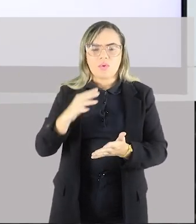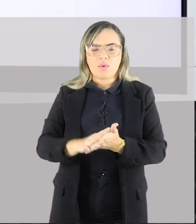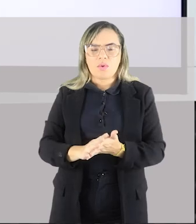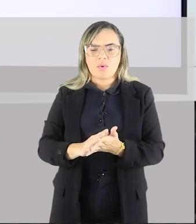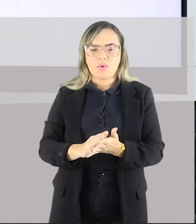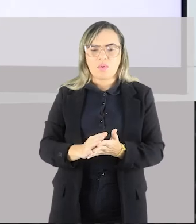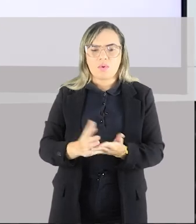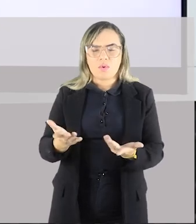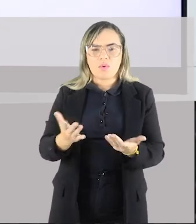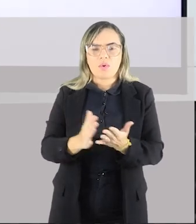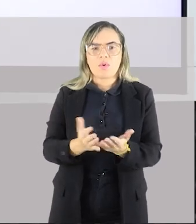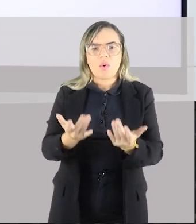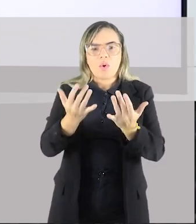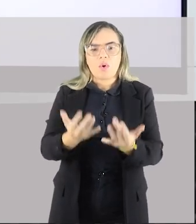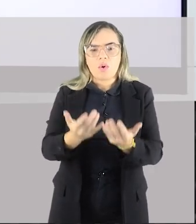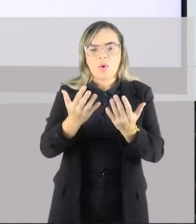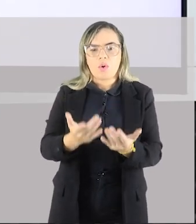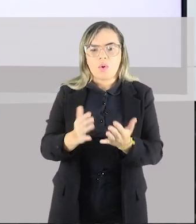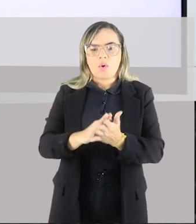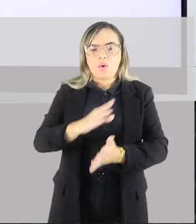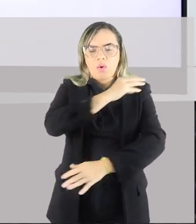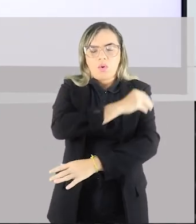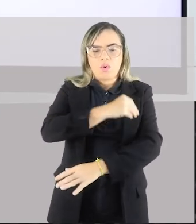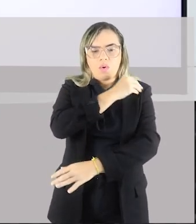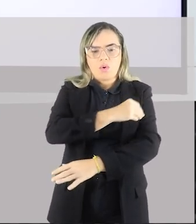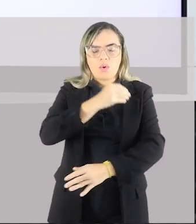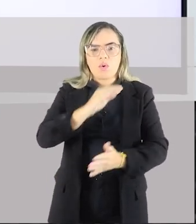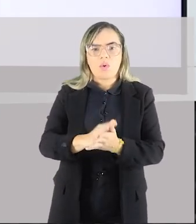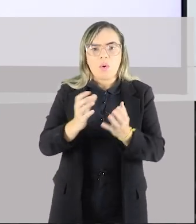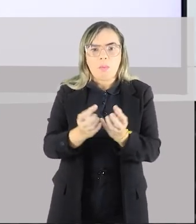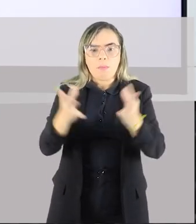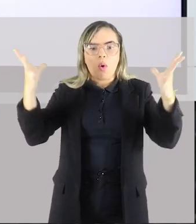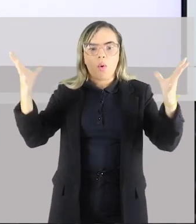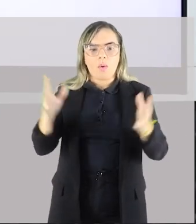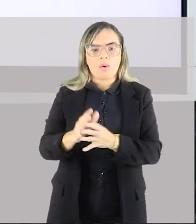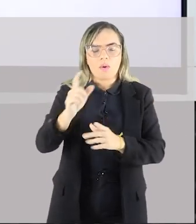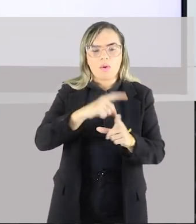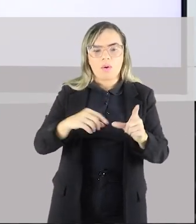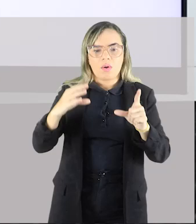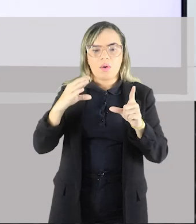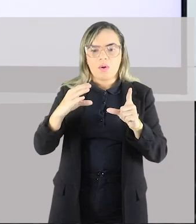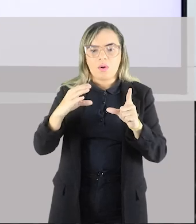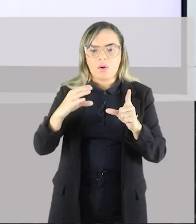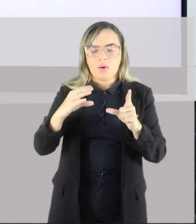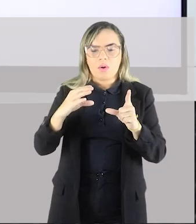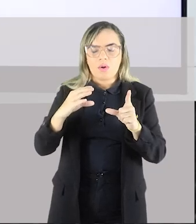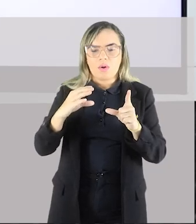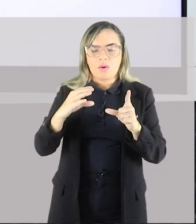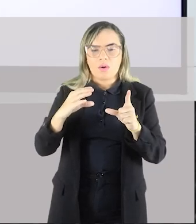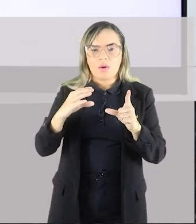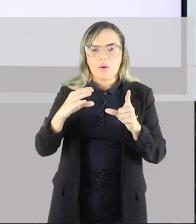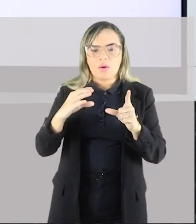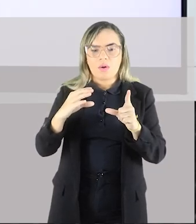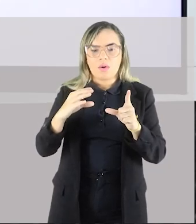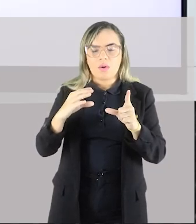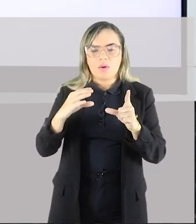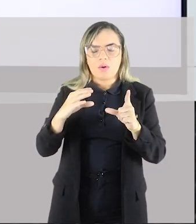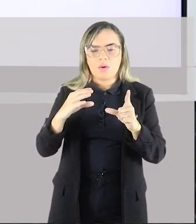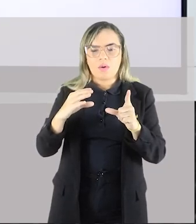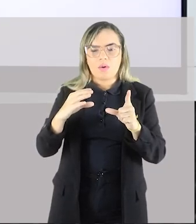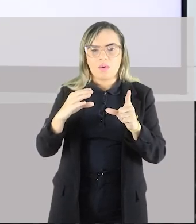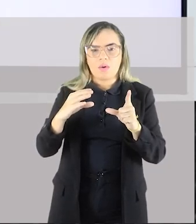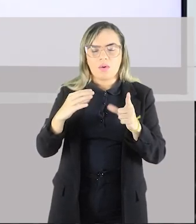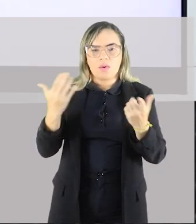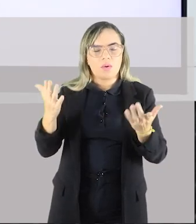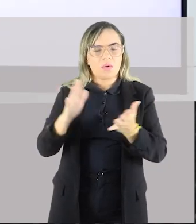inclusive, um álcool, né, senão ele volatiza. Letra C, verter o vinho para uma garrafa maior e esterilizar. Seria até